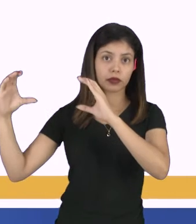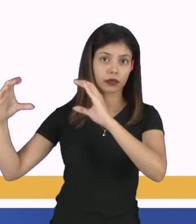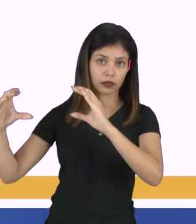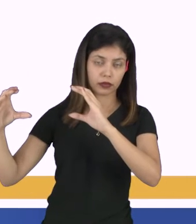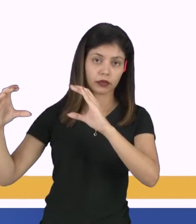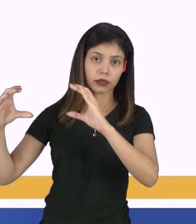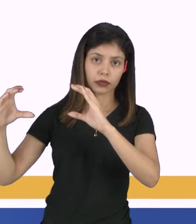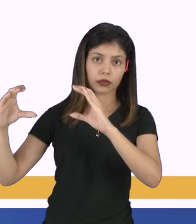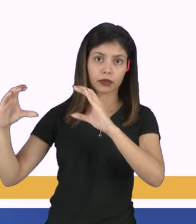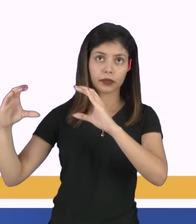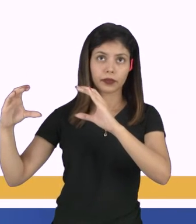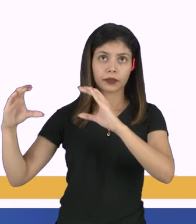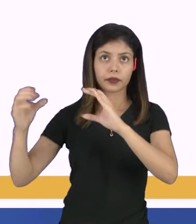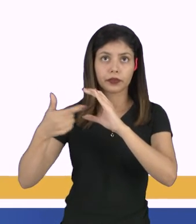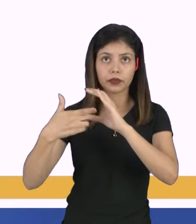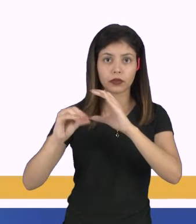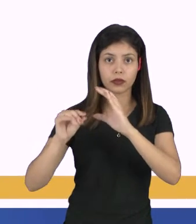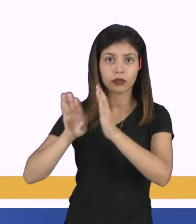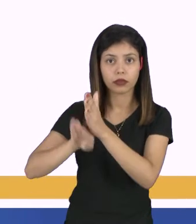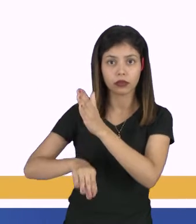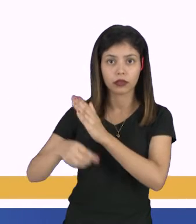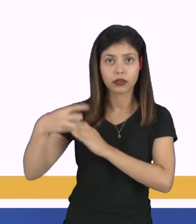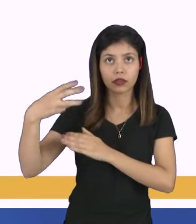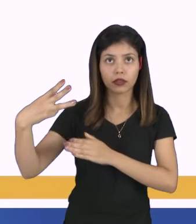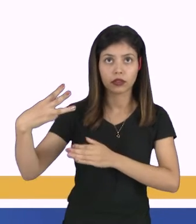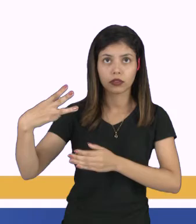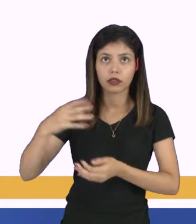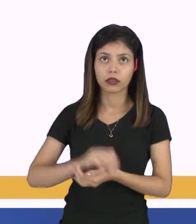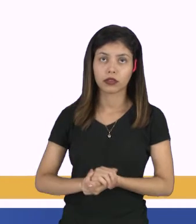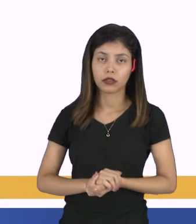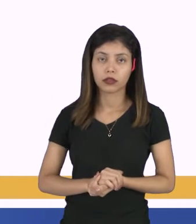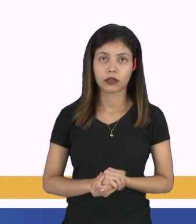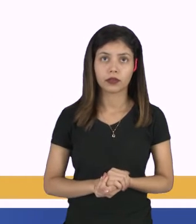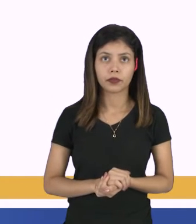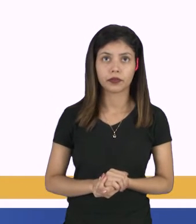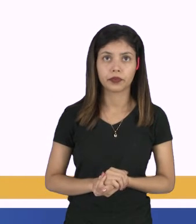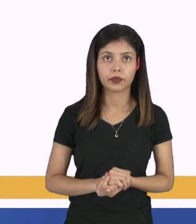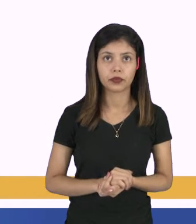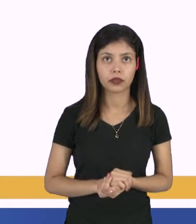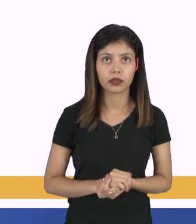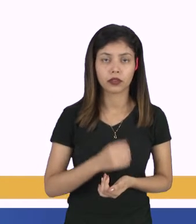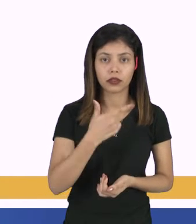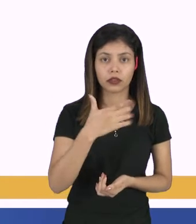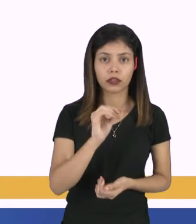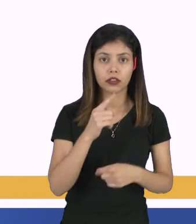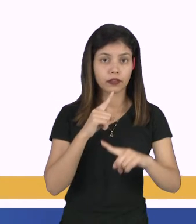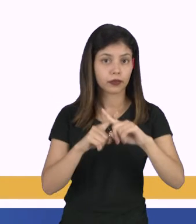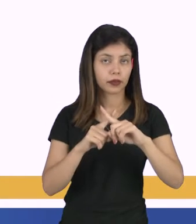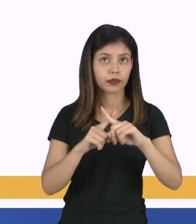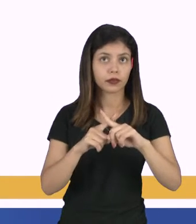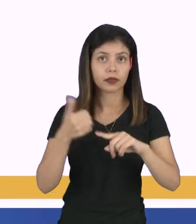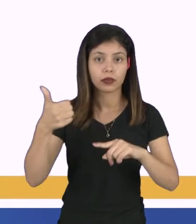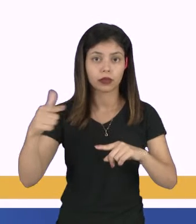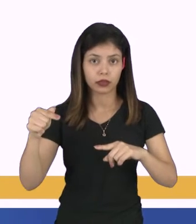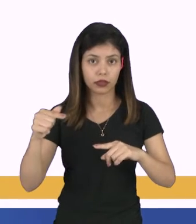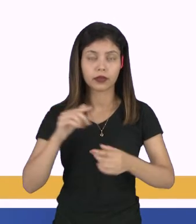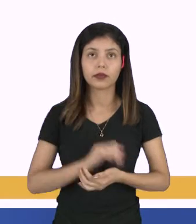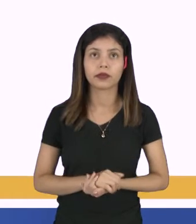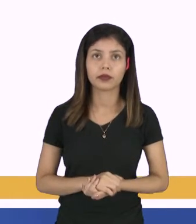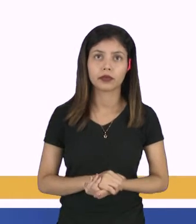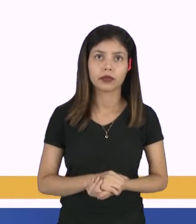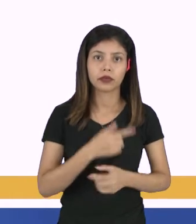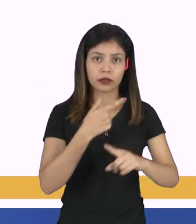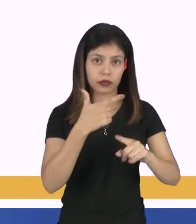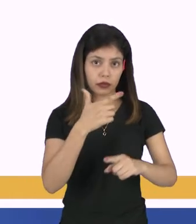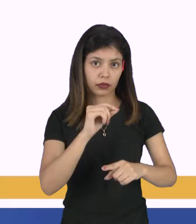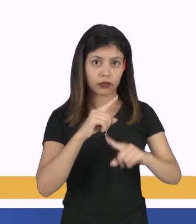a subtração. Então, fica 20 multiplicado por 20 menos 3. Bom, 20 menos 3 dá 17.